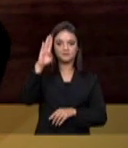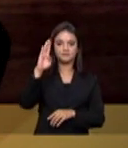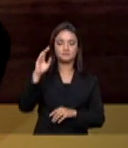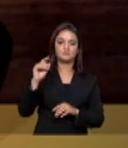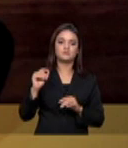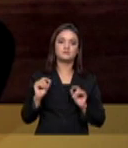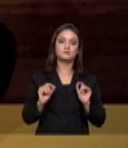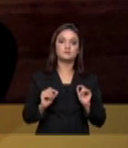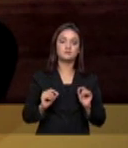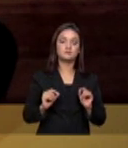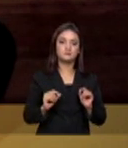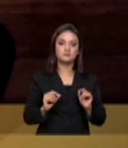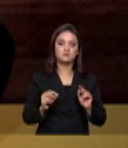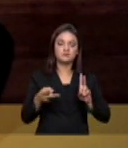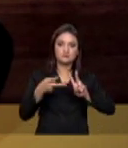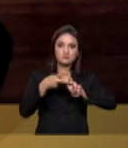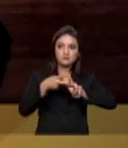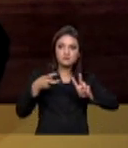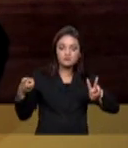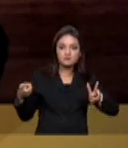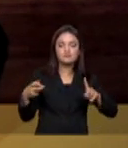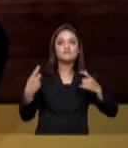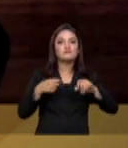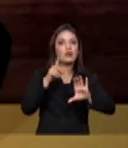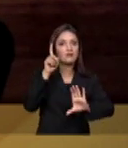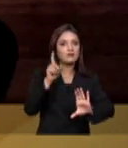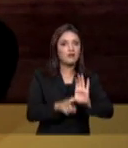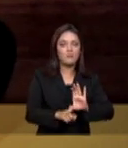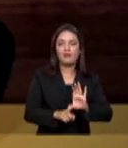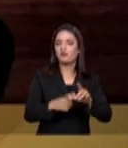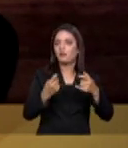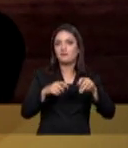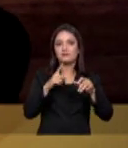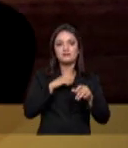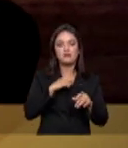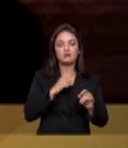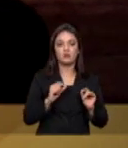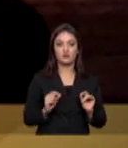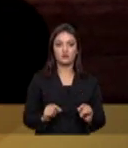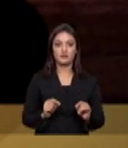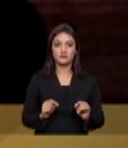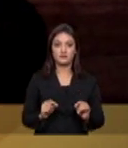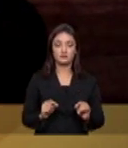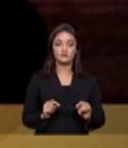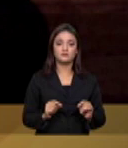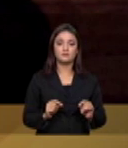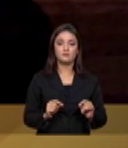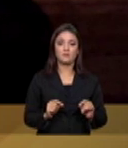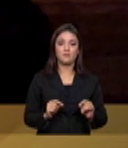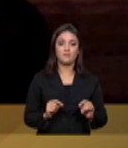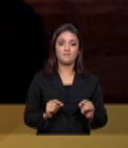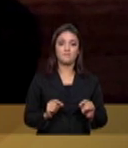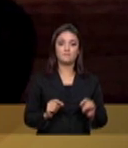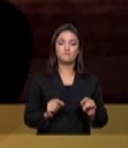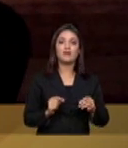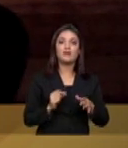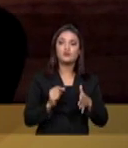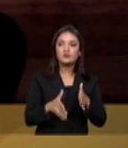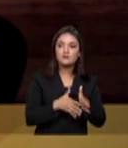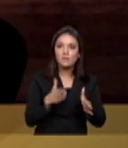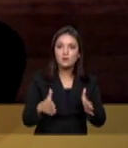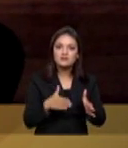considerando da Restauração e finalização do procedimento demarcatório